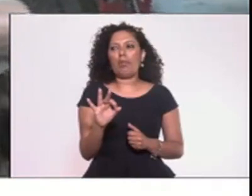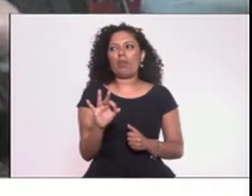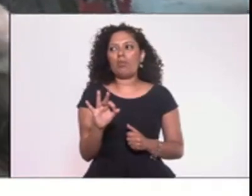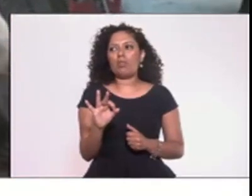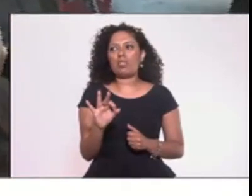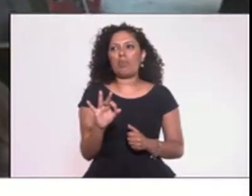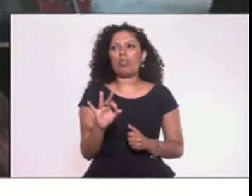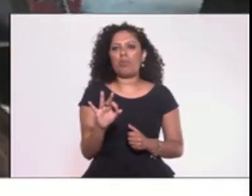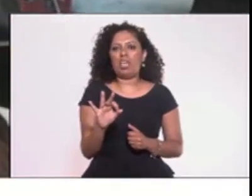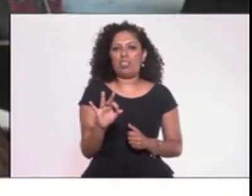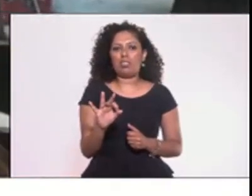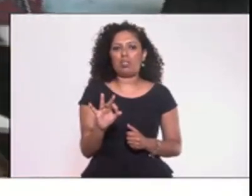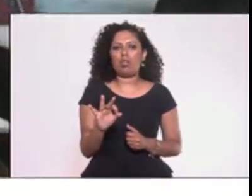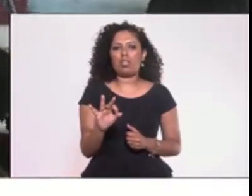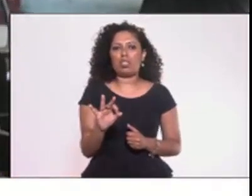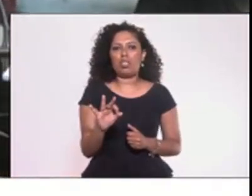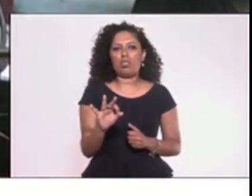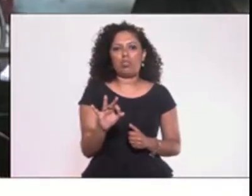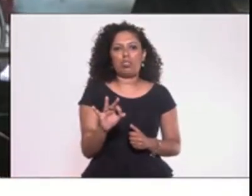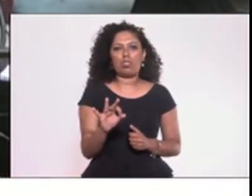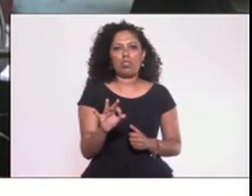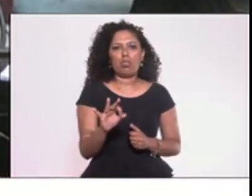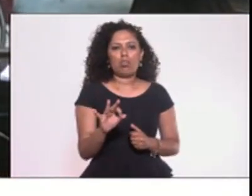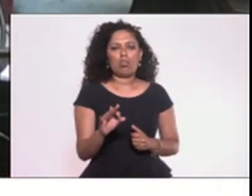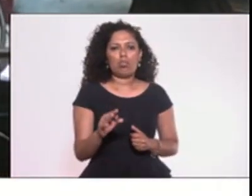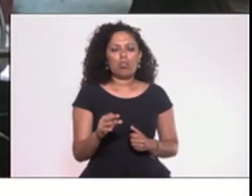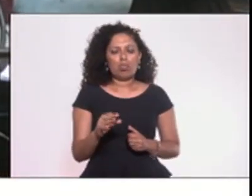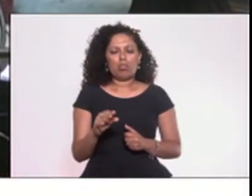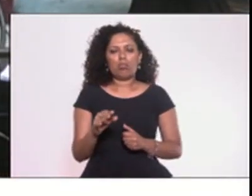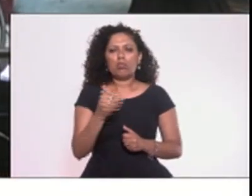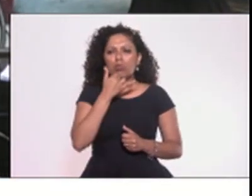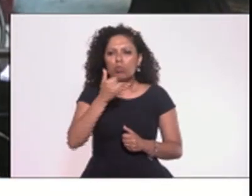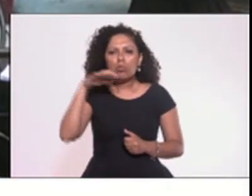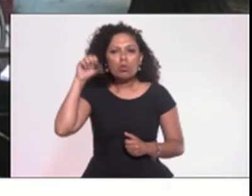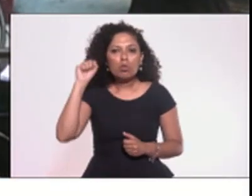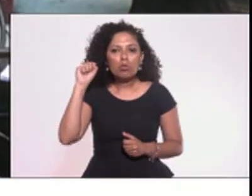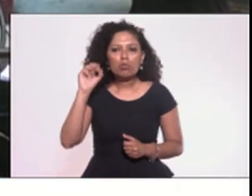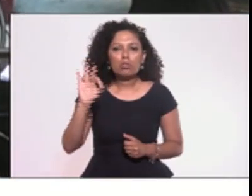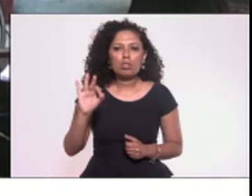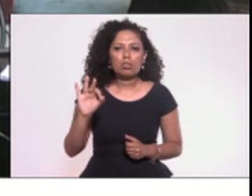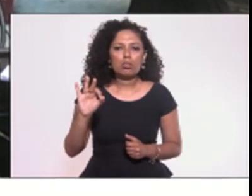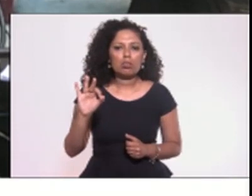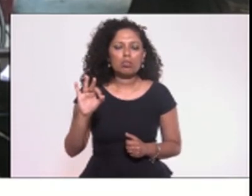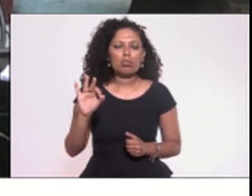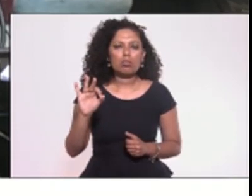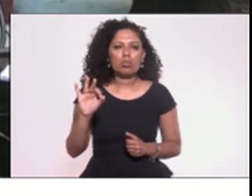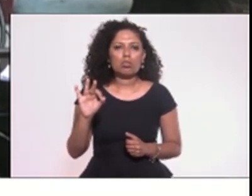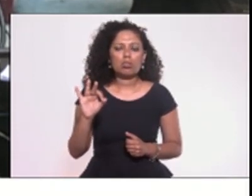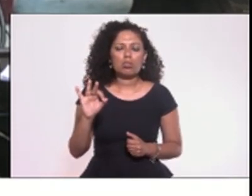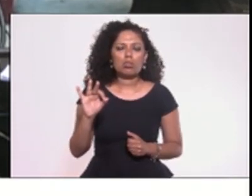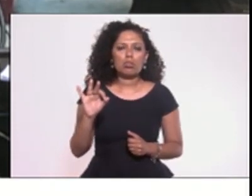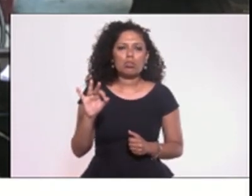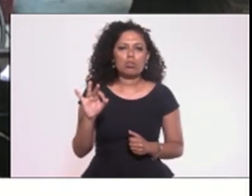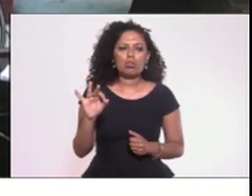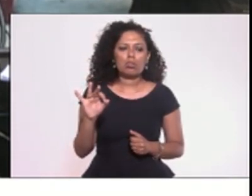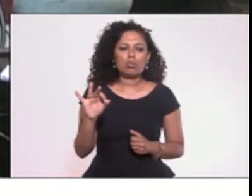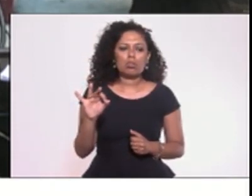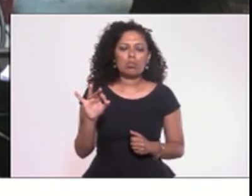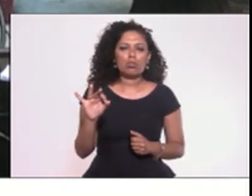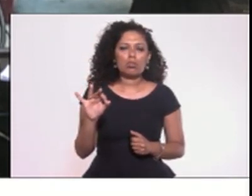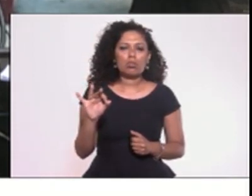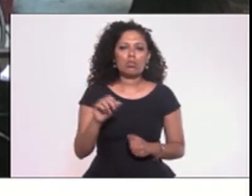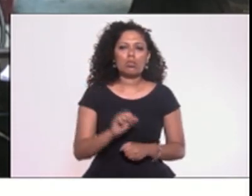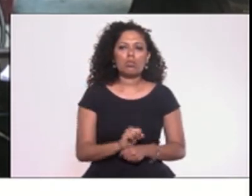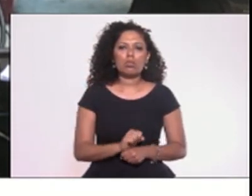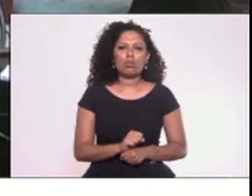Nós estamos trabalhando há 4 anos, temos alguns resultados para mostrar com a nossa metodologia. E é engraçado porque a gente